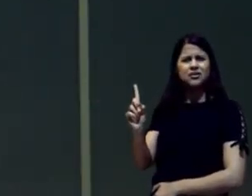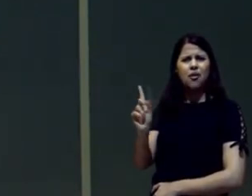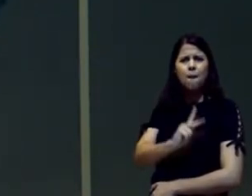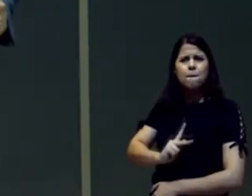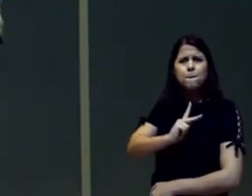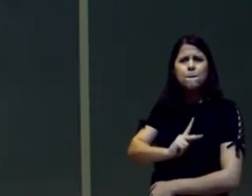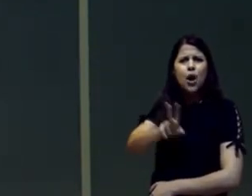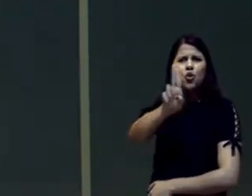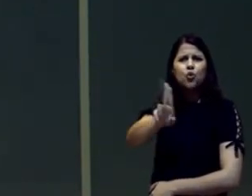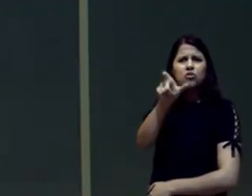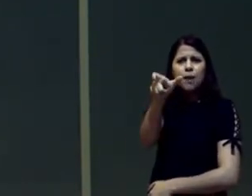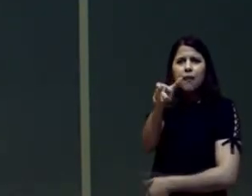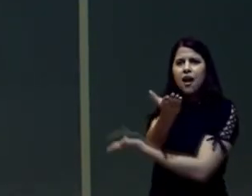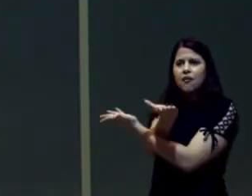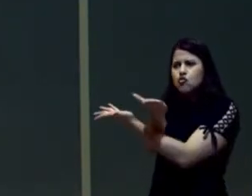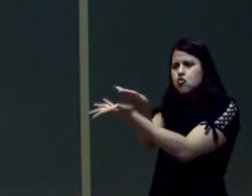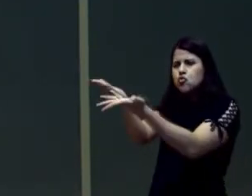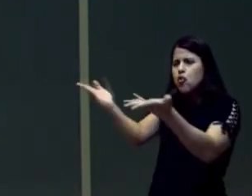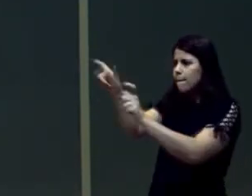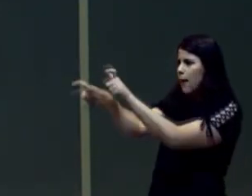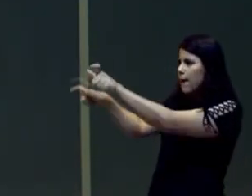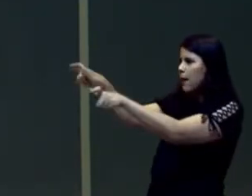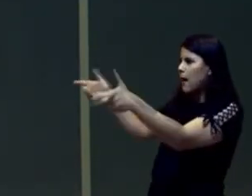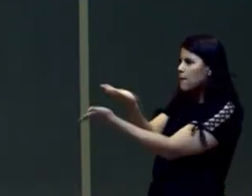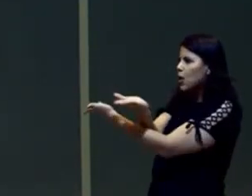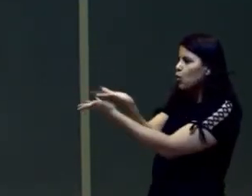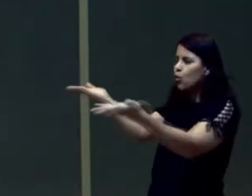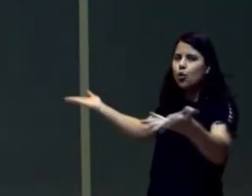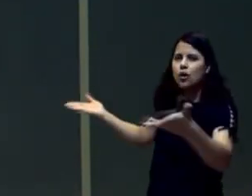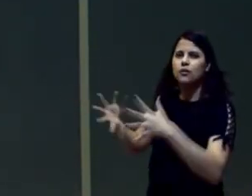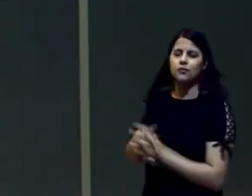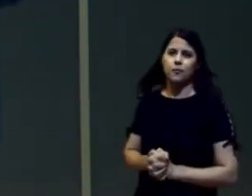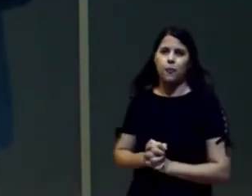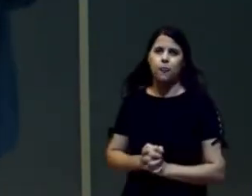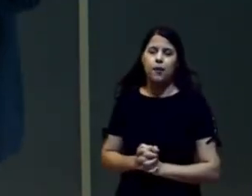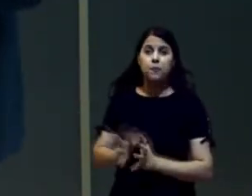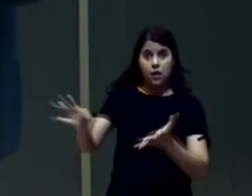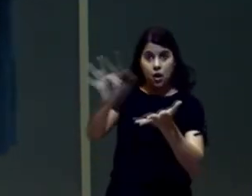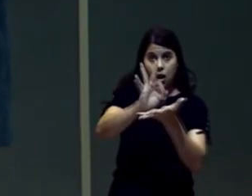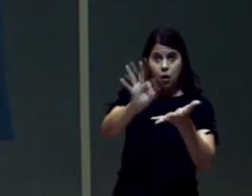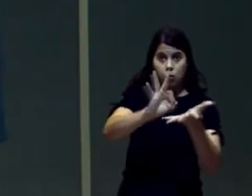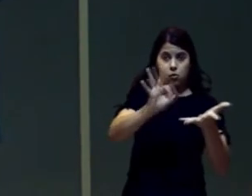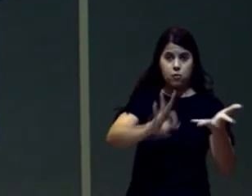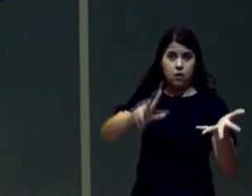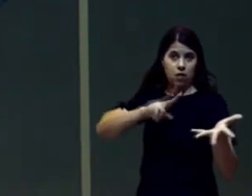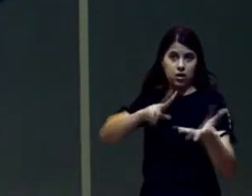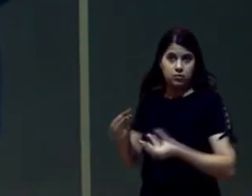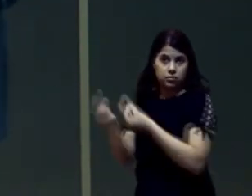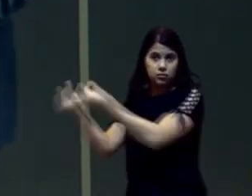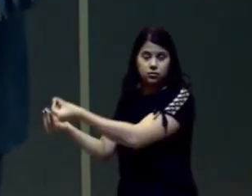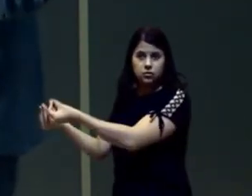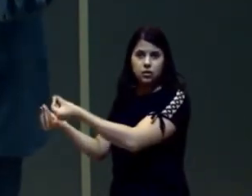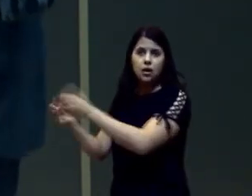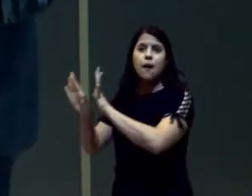versículo, eu descobri que, como todas as cartas, embora fosse uma carta pessoal a Timóteo, pastor Fábio, essa